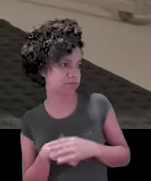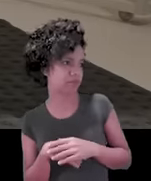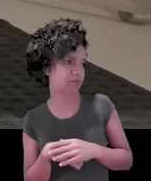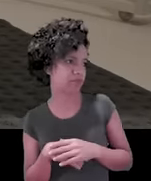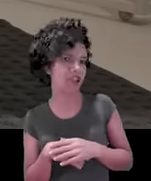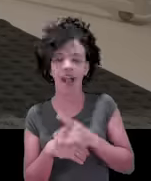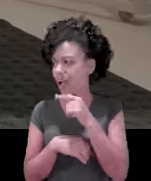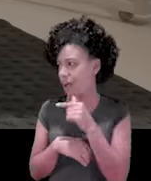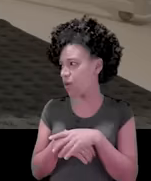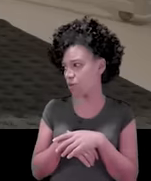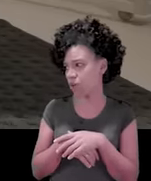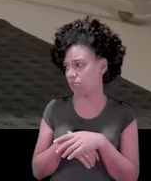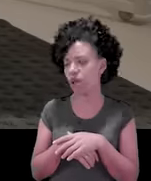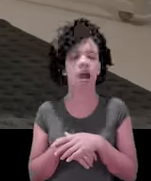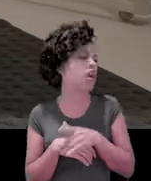água